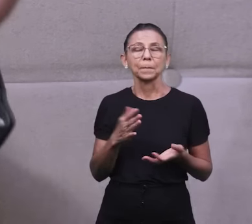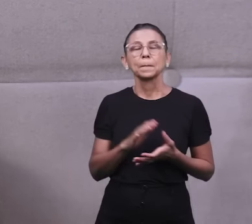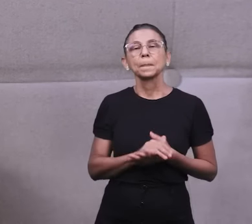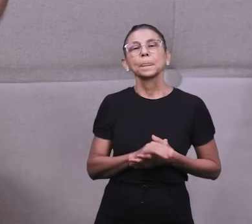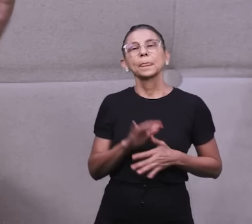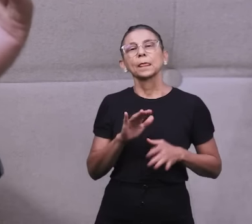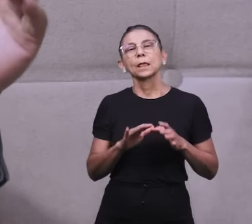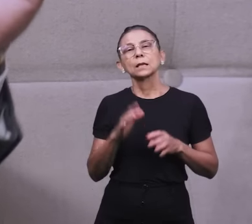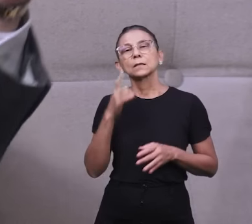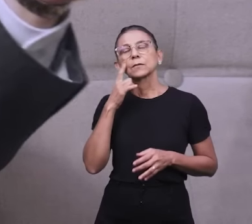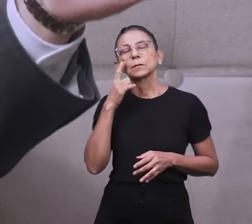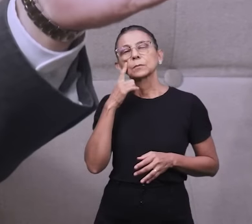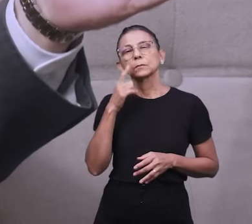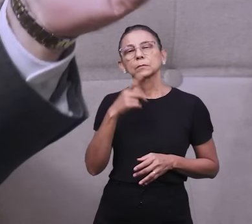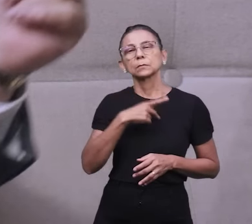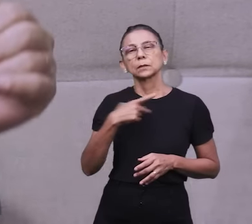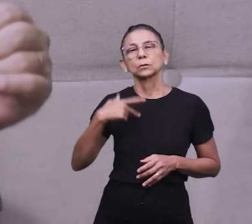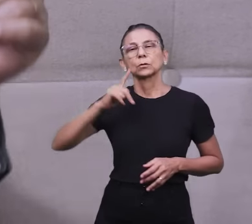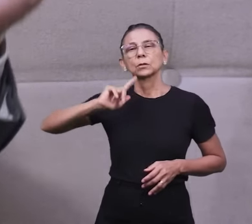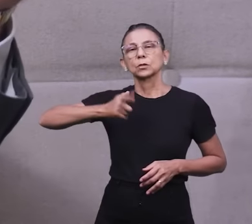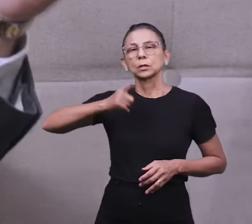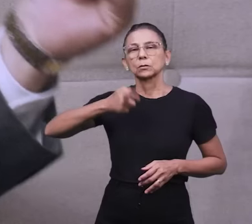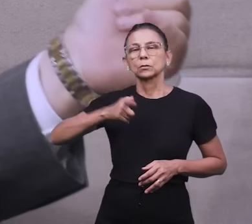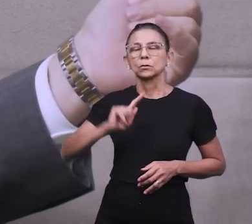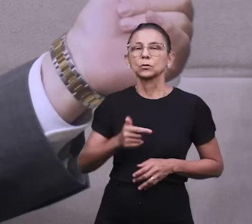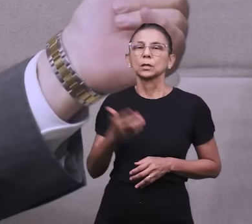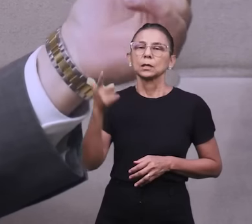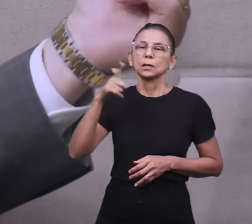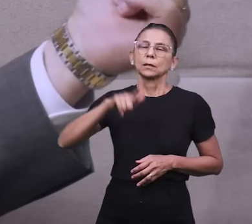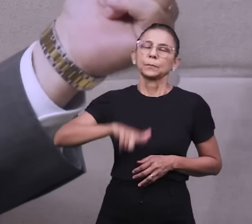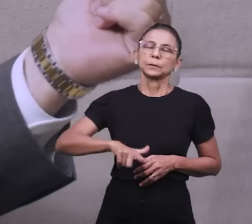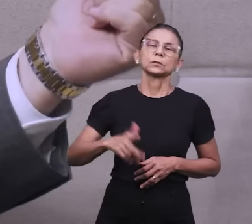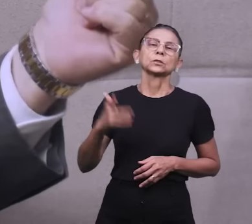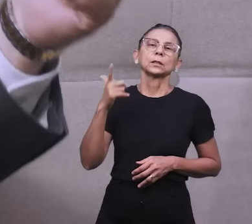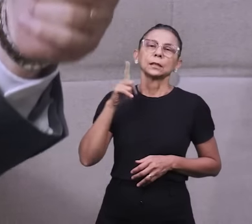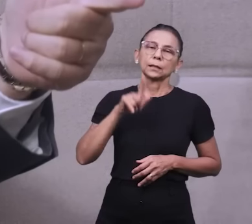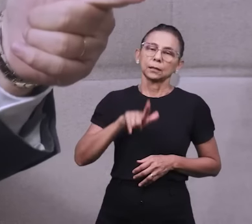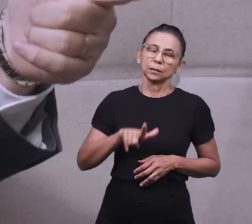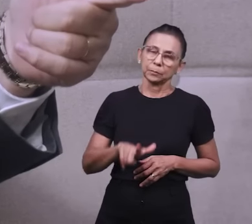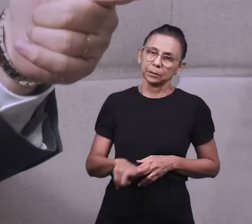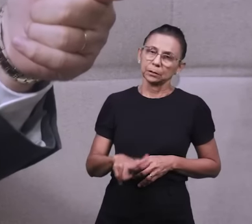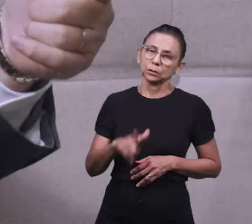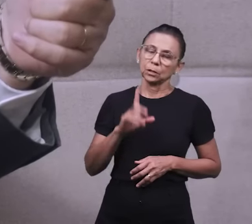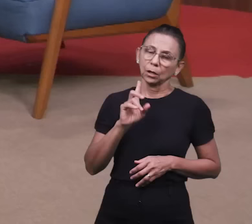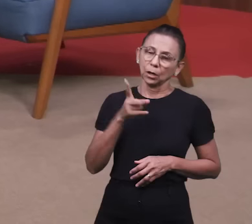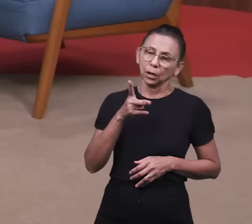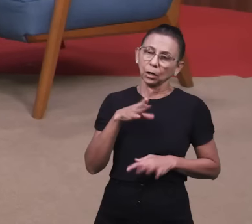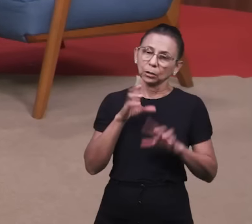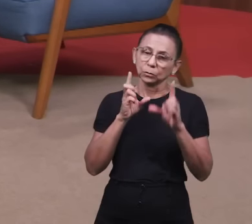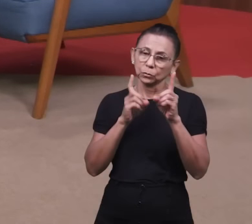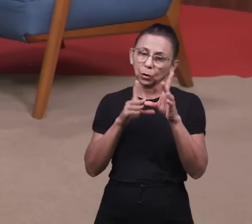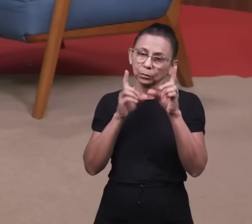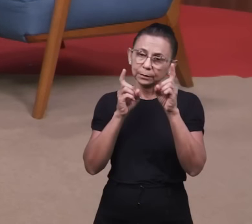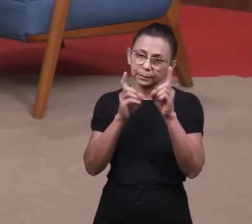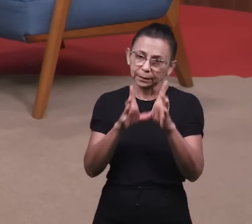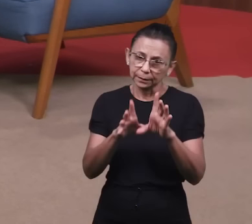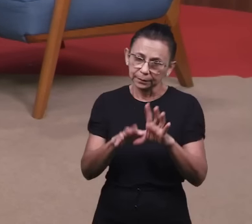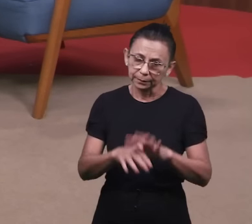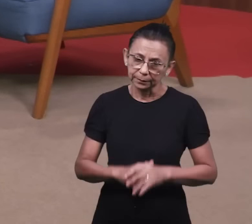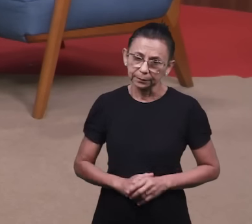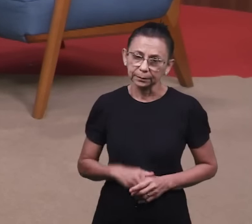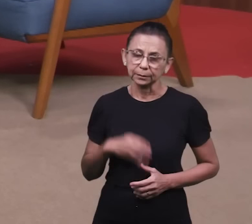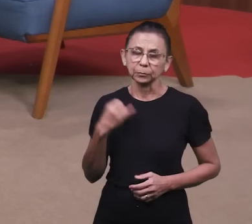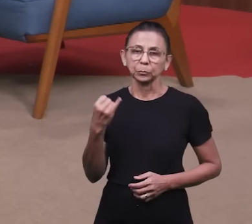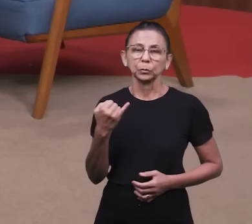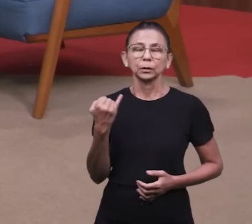pastor genetti dá muita ênfase na questão da escola Bíblica da participação né simplesmente numérica